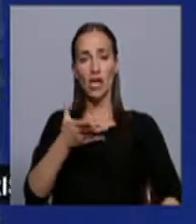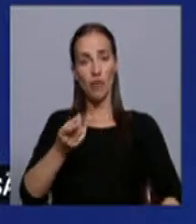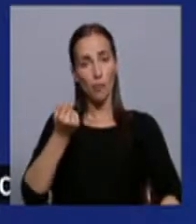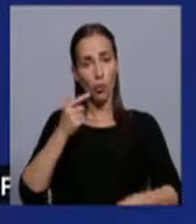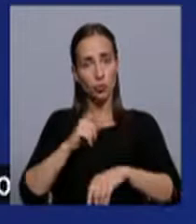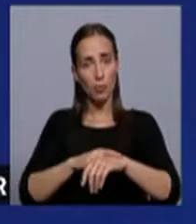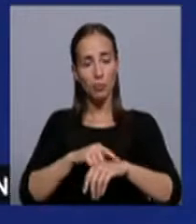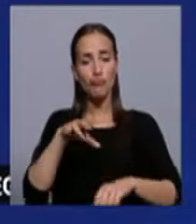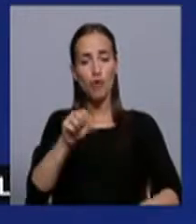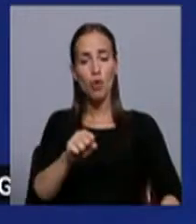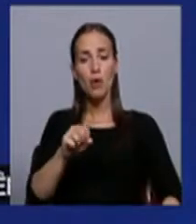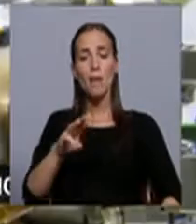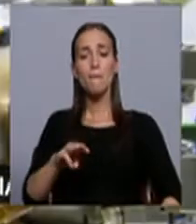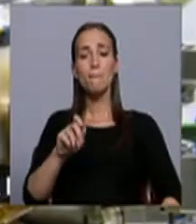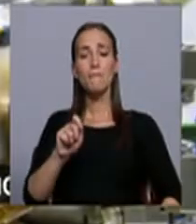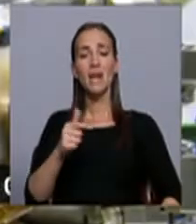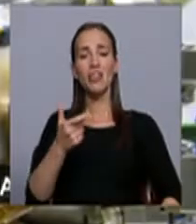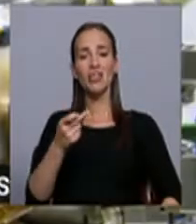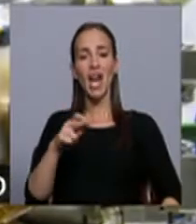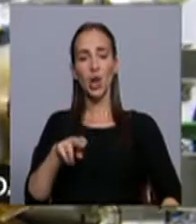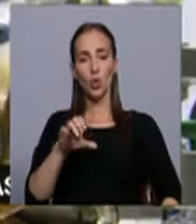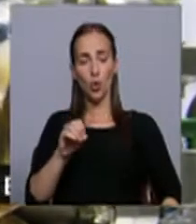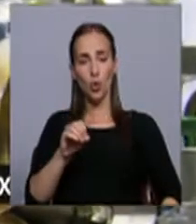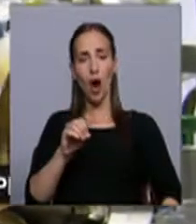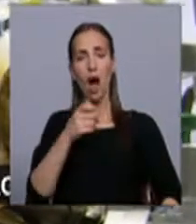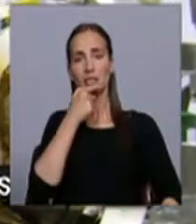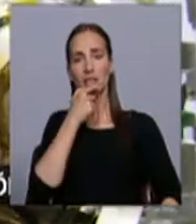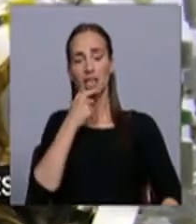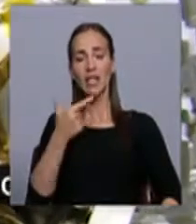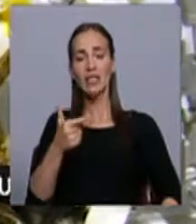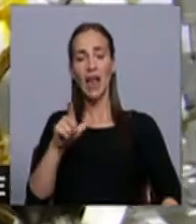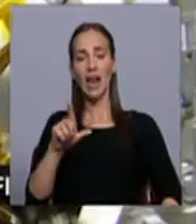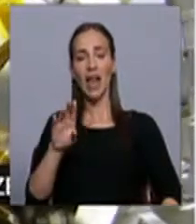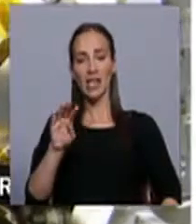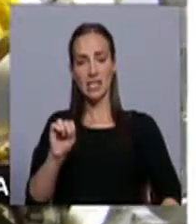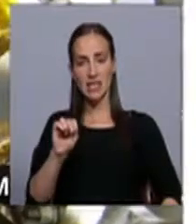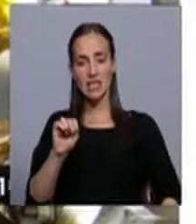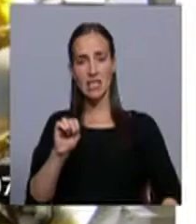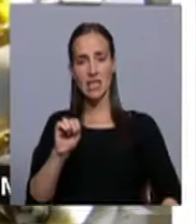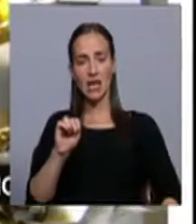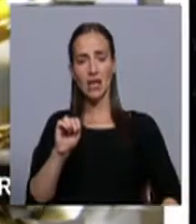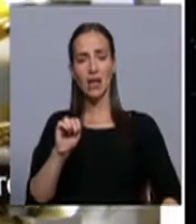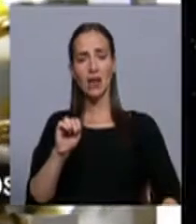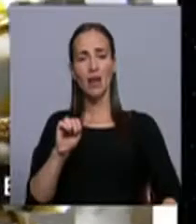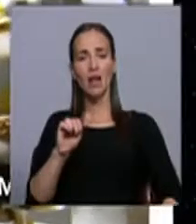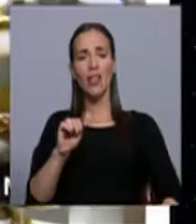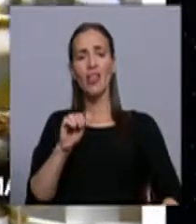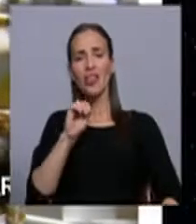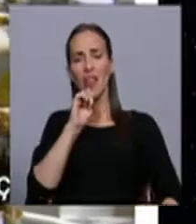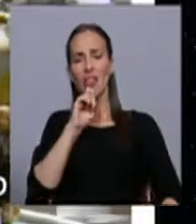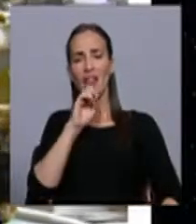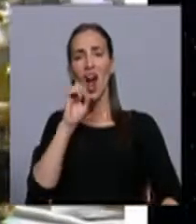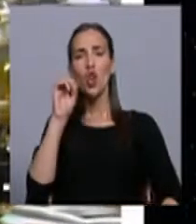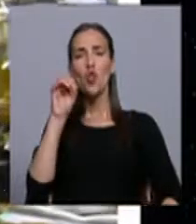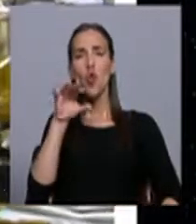Curiosity já detectou várias vezes, em 2019 e também mais recentemente, metano através de um dos seus instrumentos,